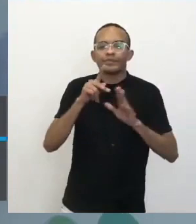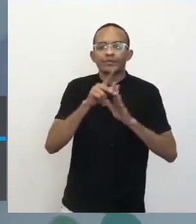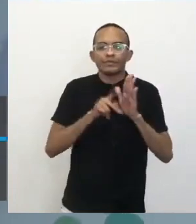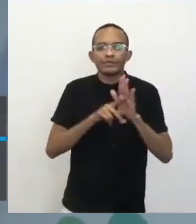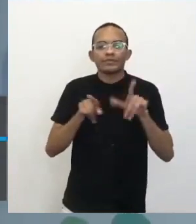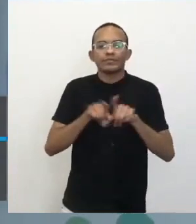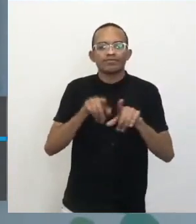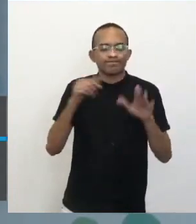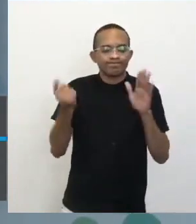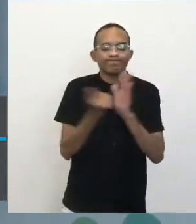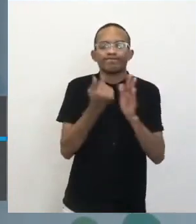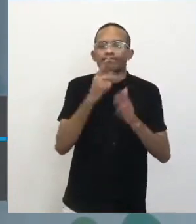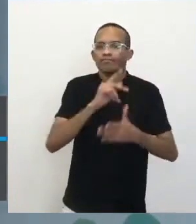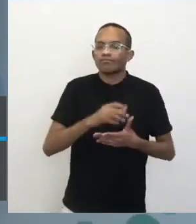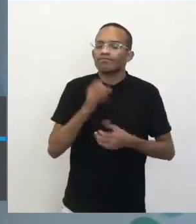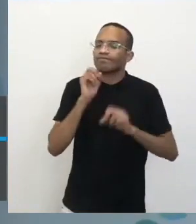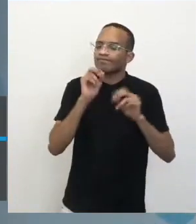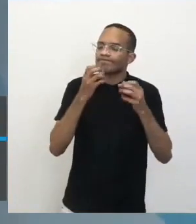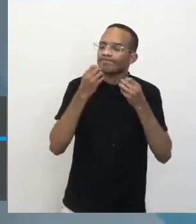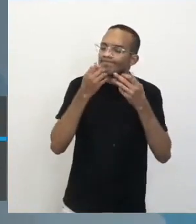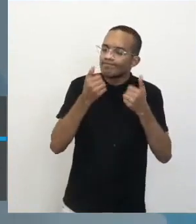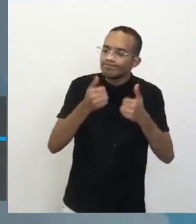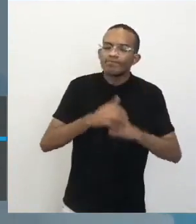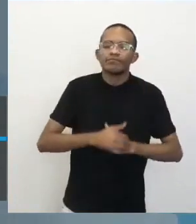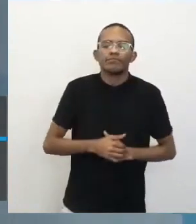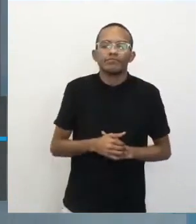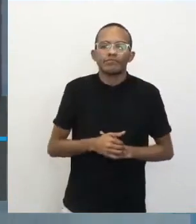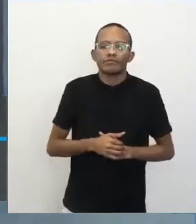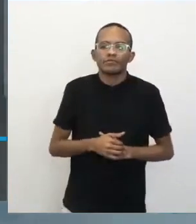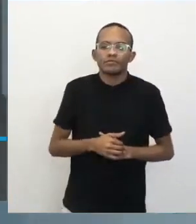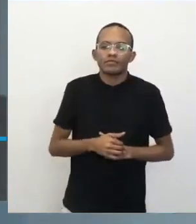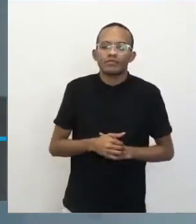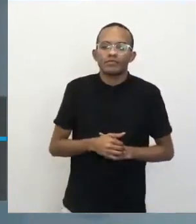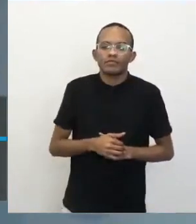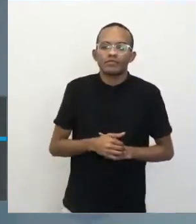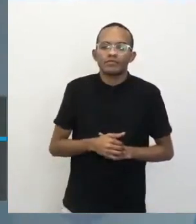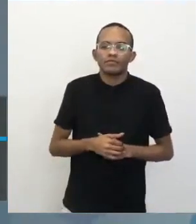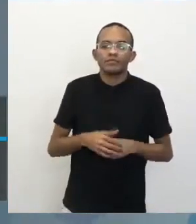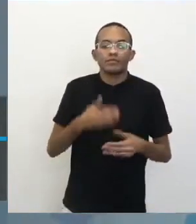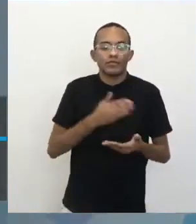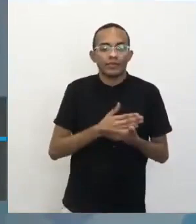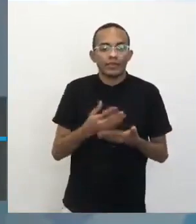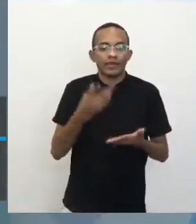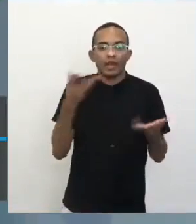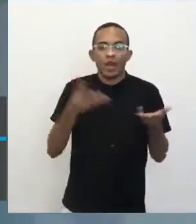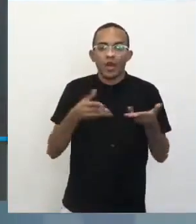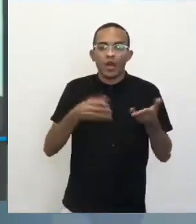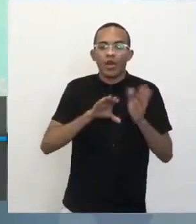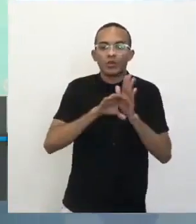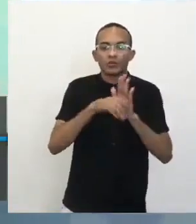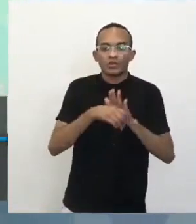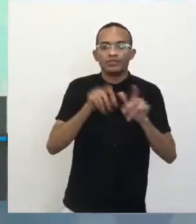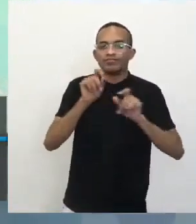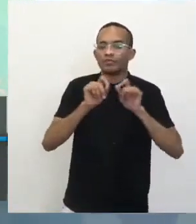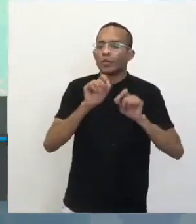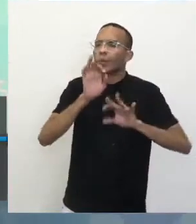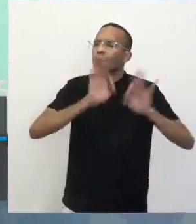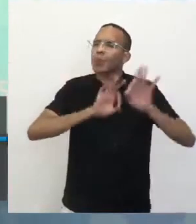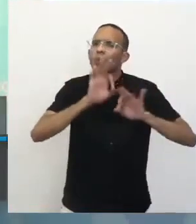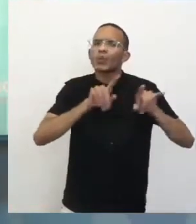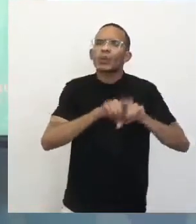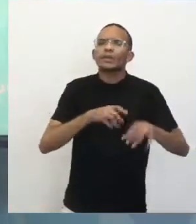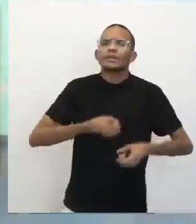sua marca, enfim. Muito bem, gente, é isso aí, tá? Então, vamos começar, então, com o conceito aí, né? O que seriam essas